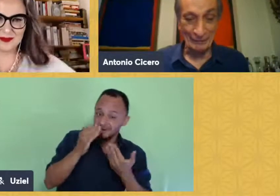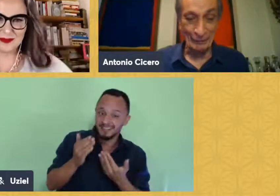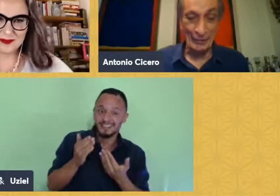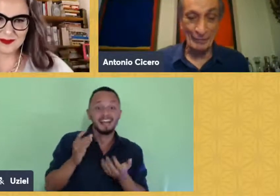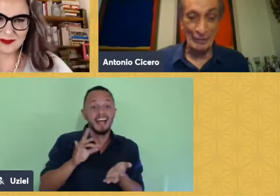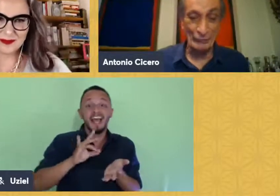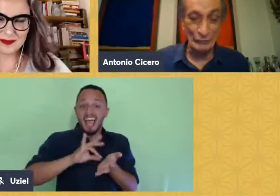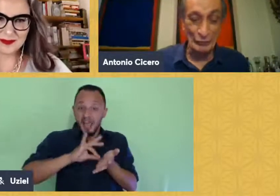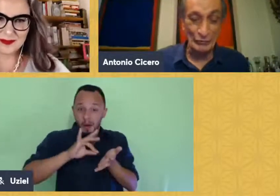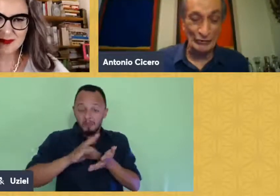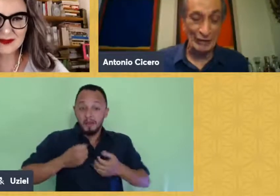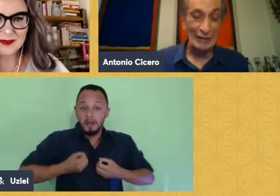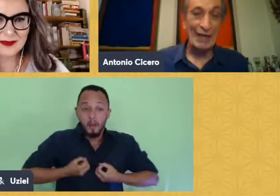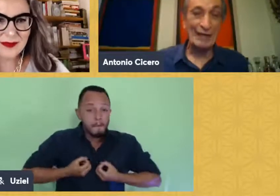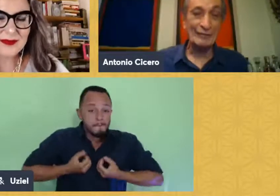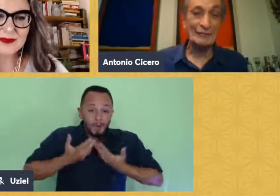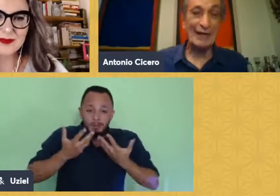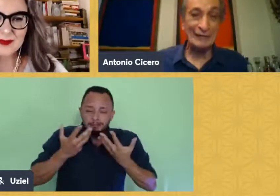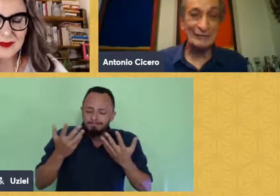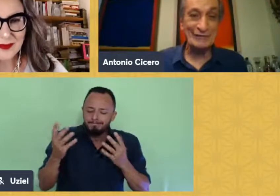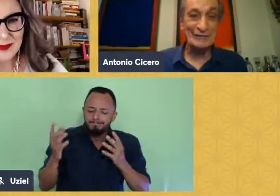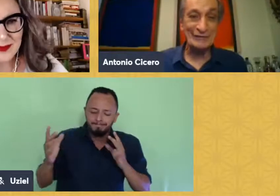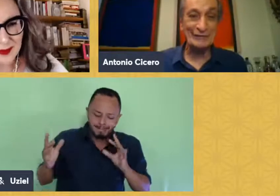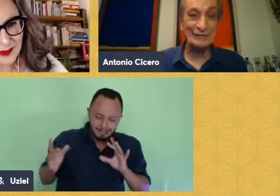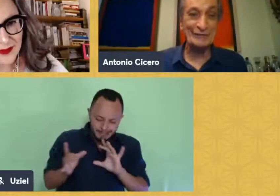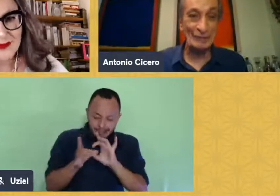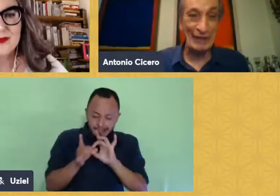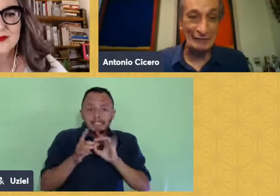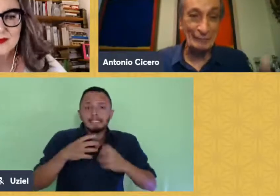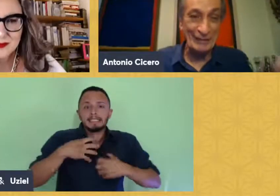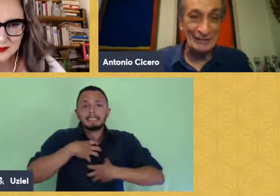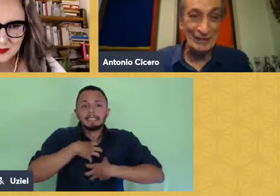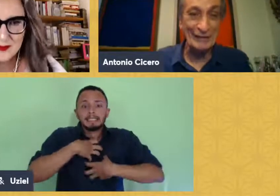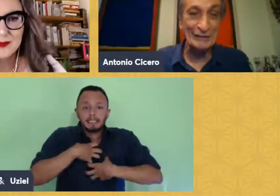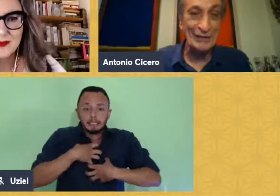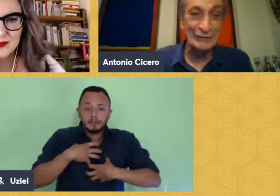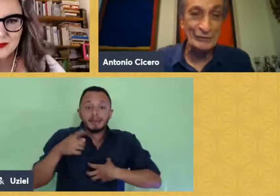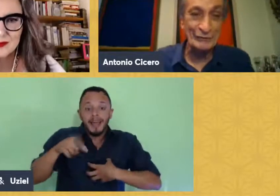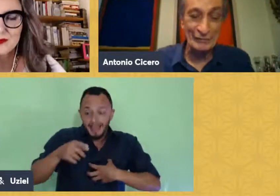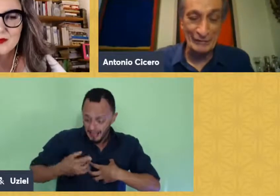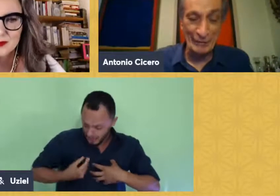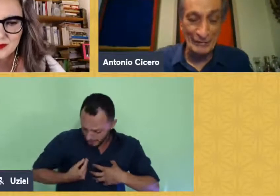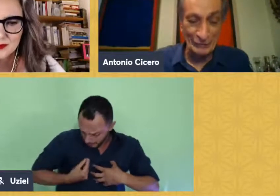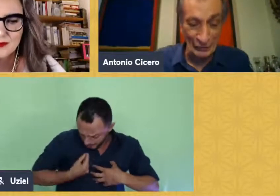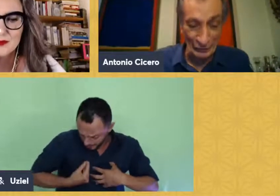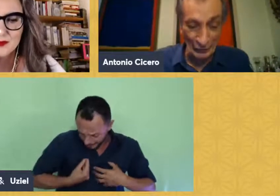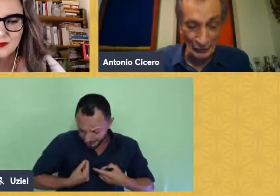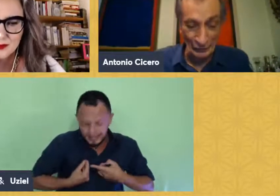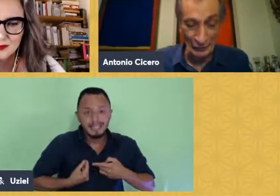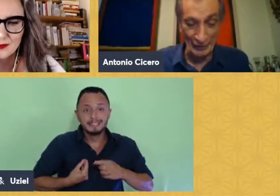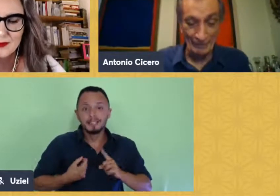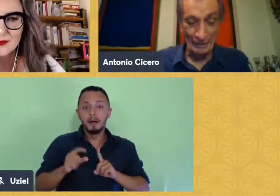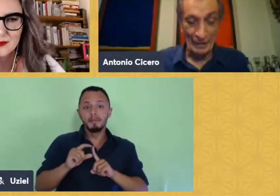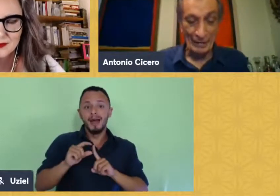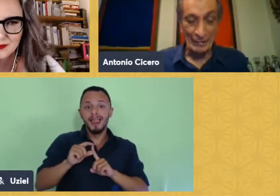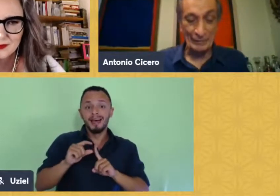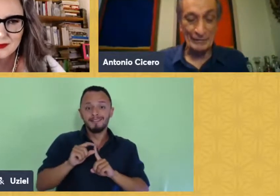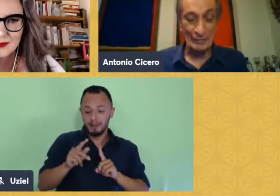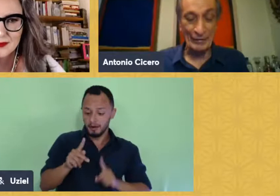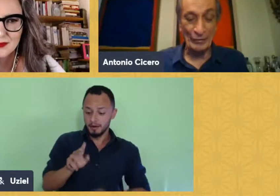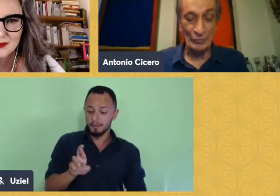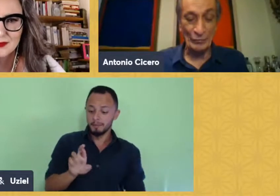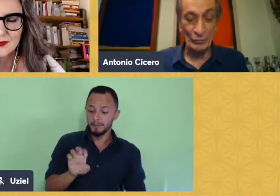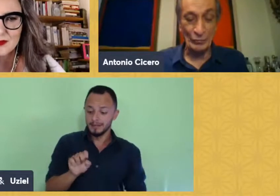esse poema funde vários sentidos da palavra presente dentre os que você mencionou, não é?